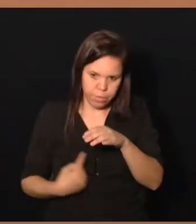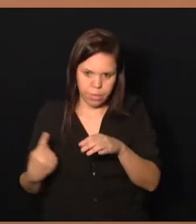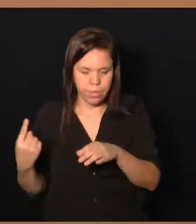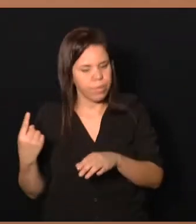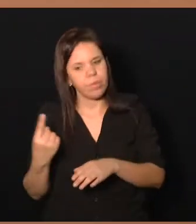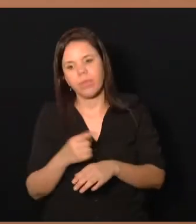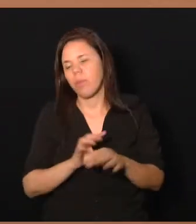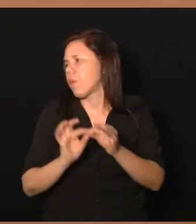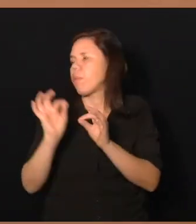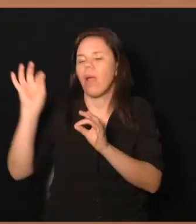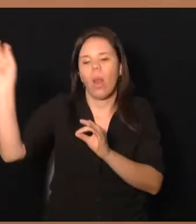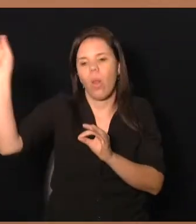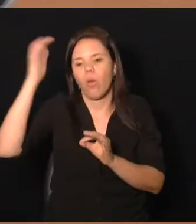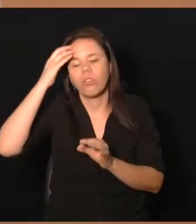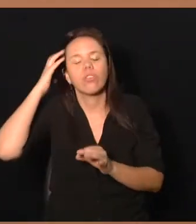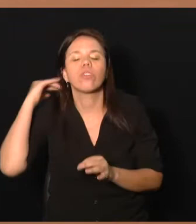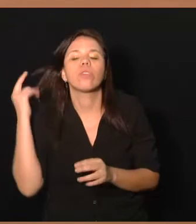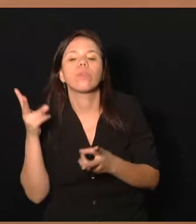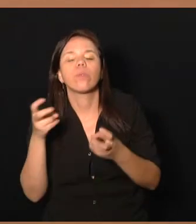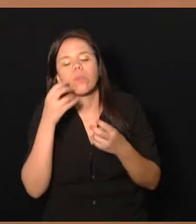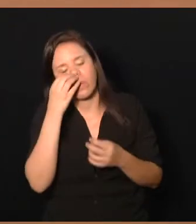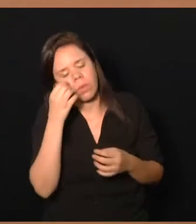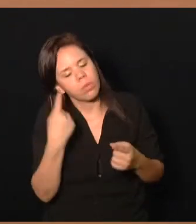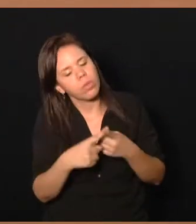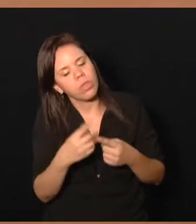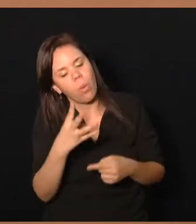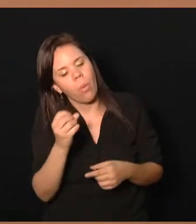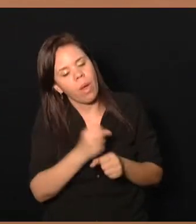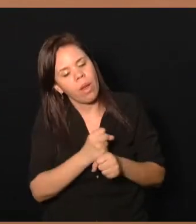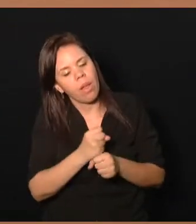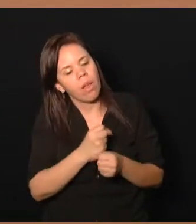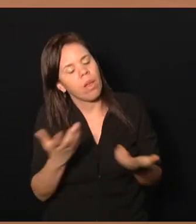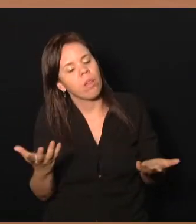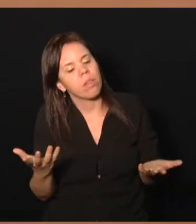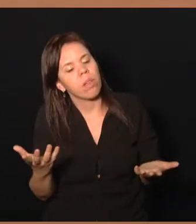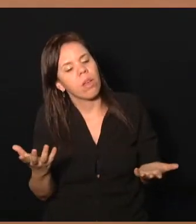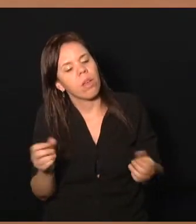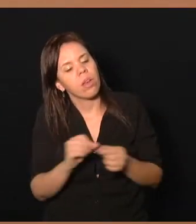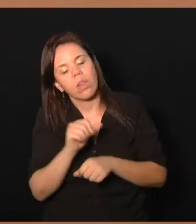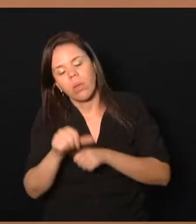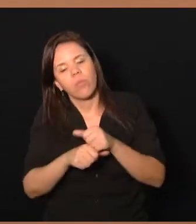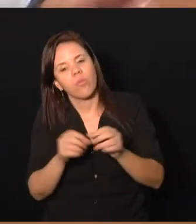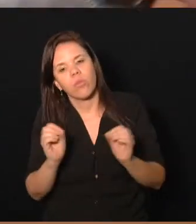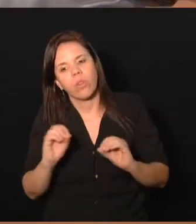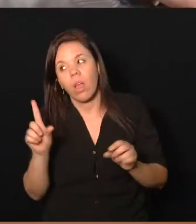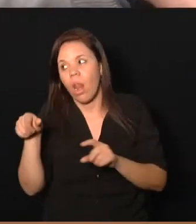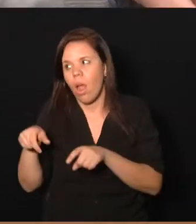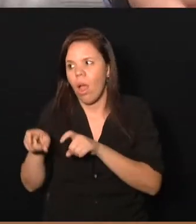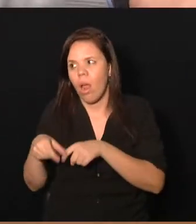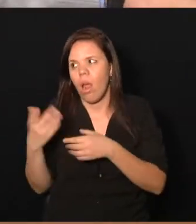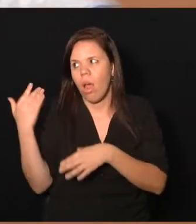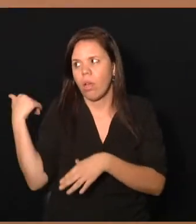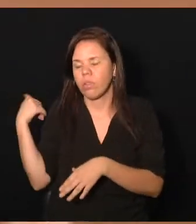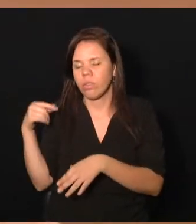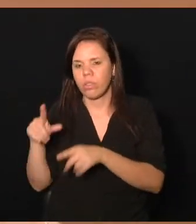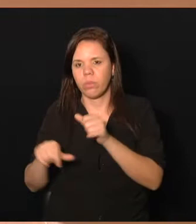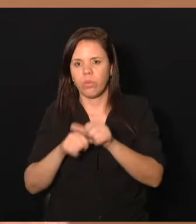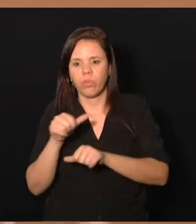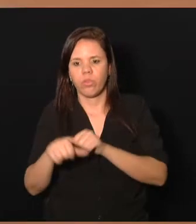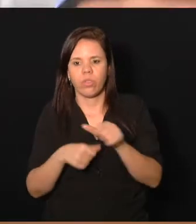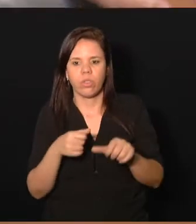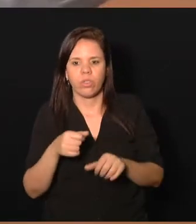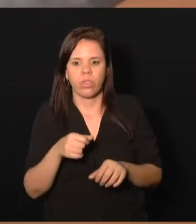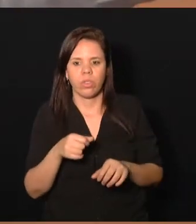caminho. Aí eu peguei e fui olhar por que faz 40 anos e ninguém mexeu. Primeiro, era a área rural. Quando nós fizemos aqui a mudança do plano